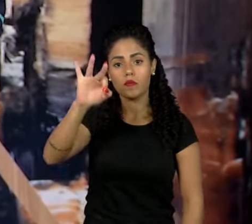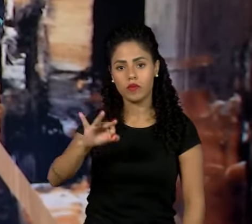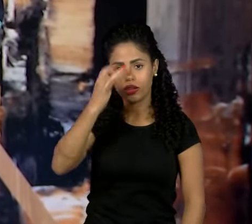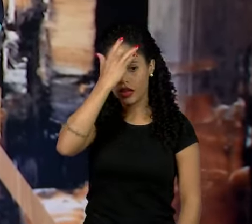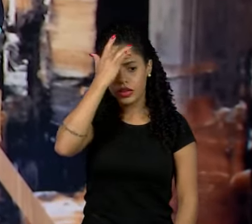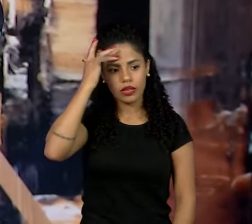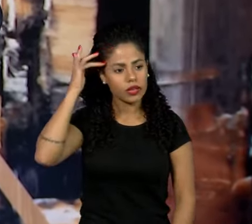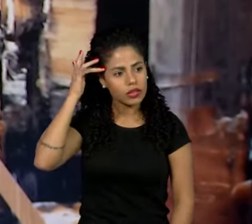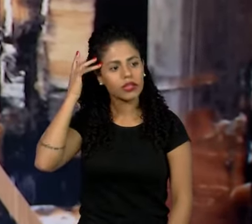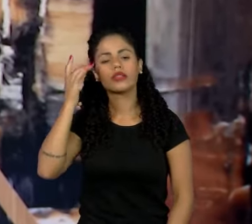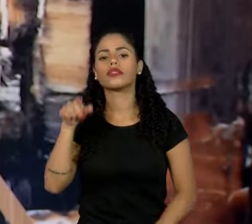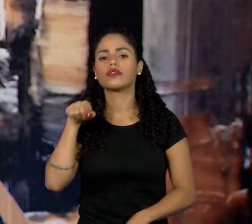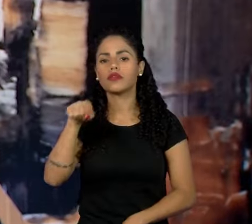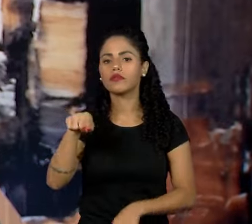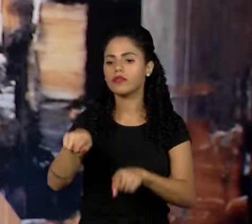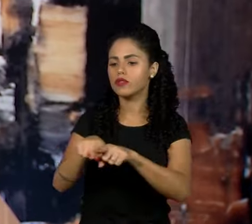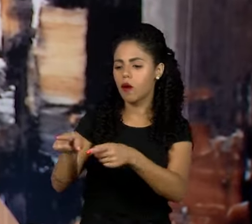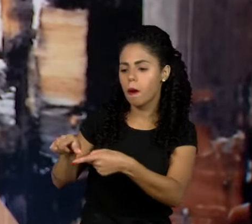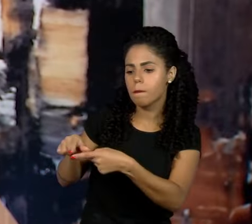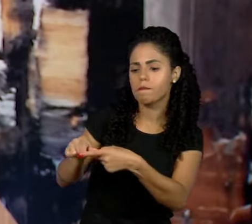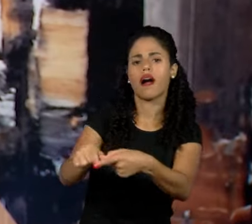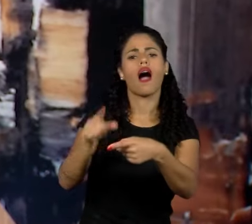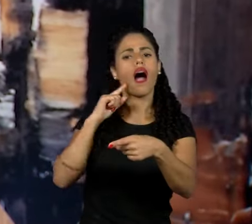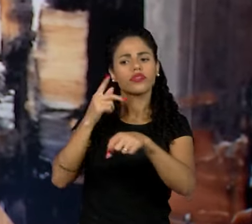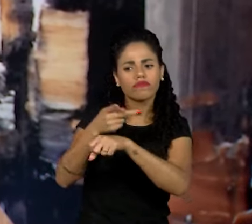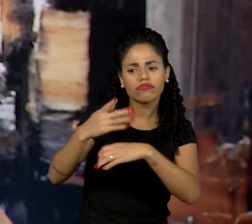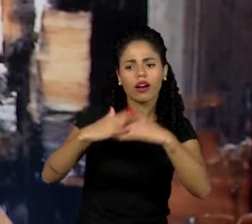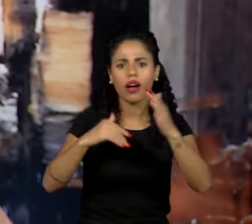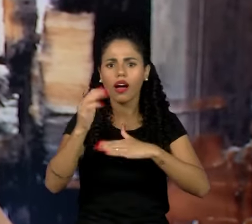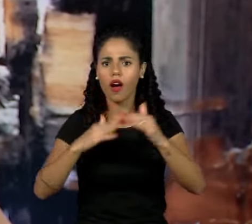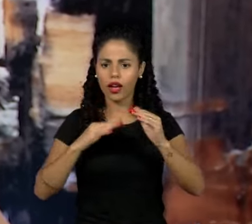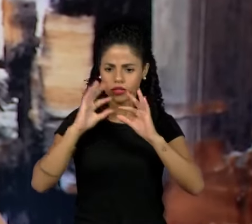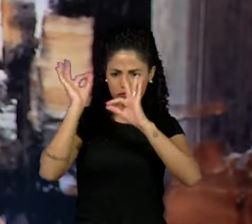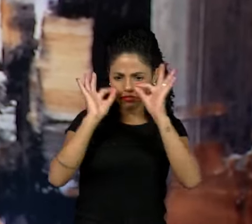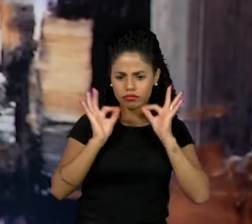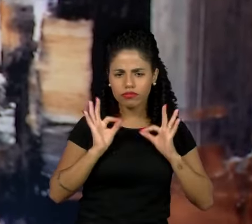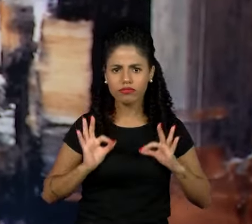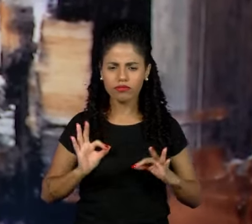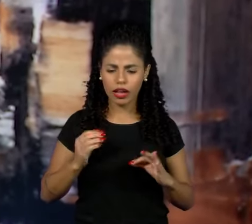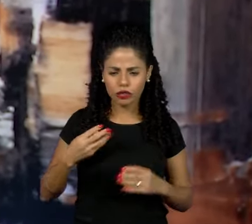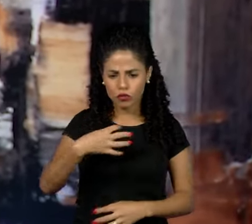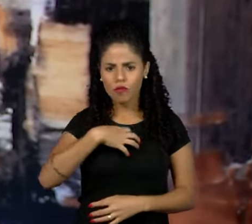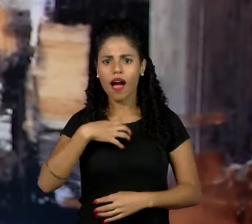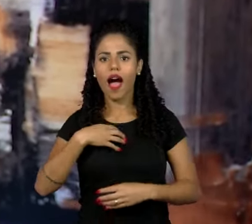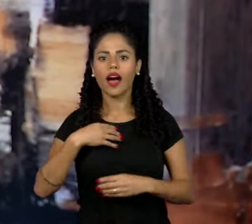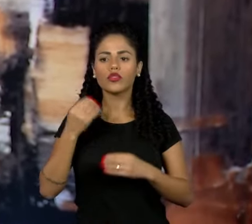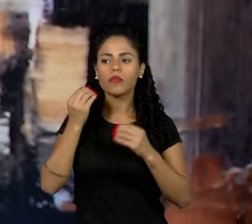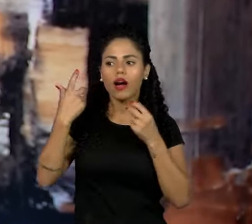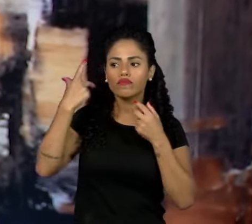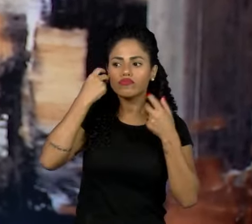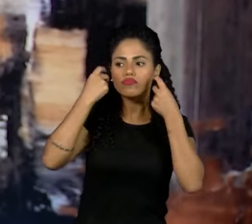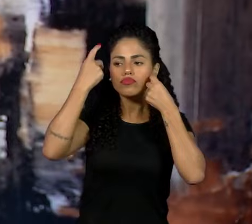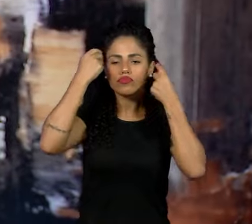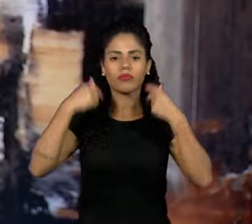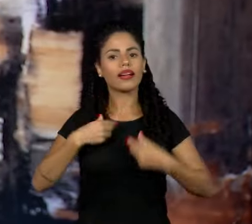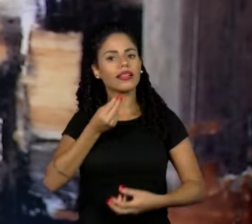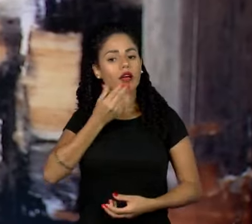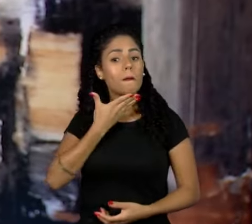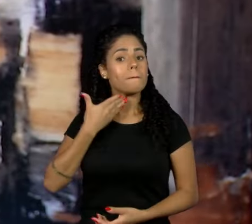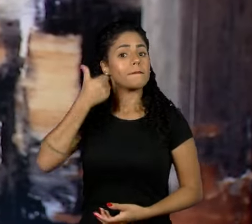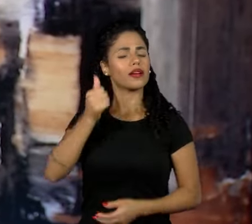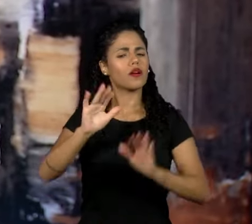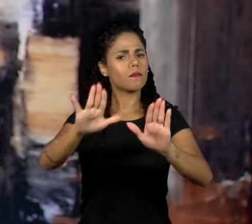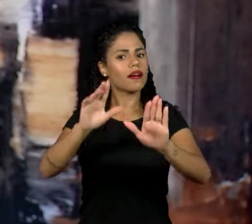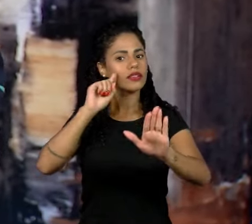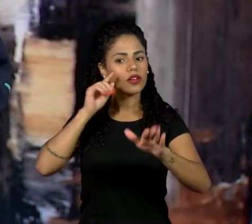de favelas praticam hábitos ou buscam procedimentos estéticos regularmente para elevar a autoestima. E aí